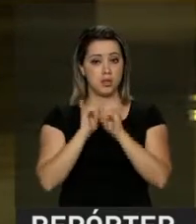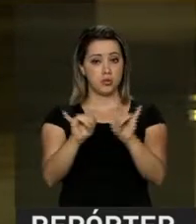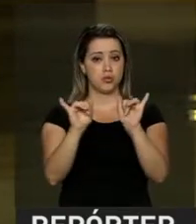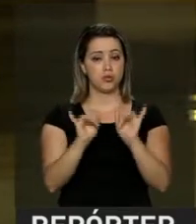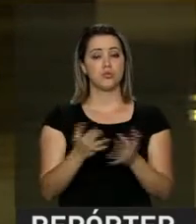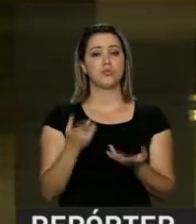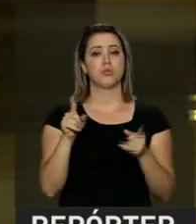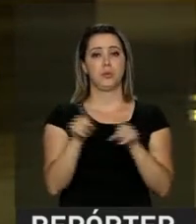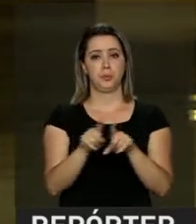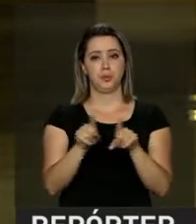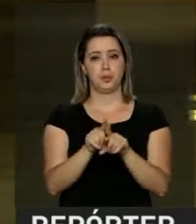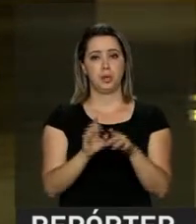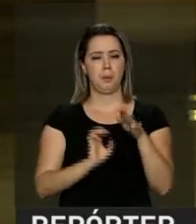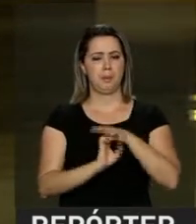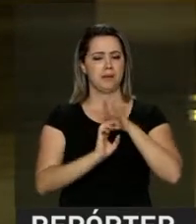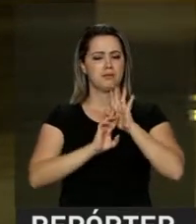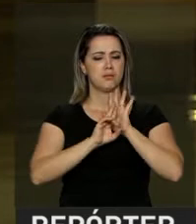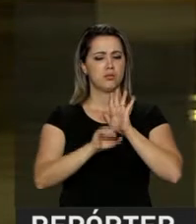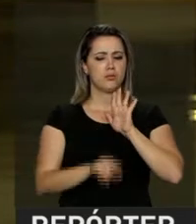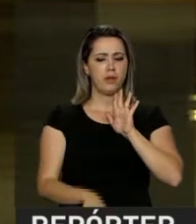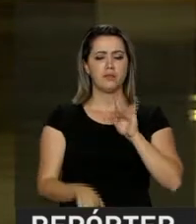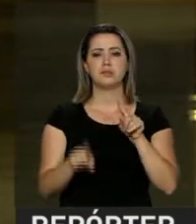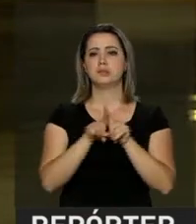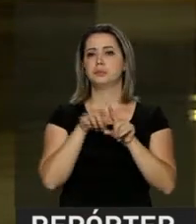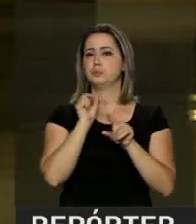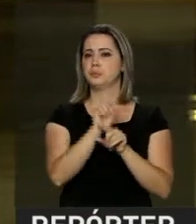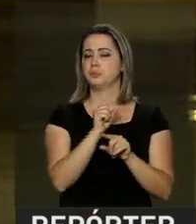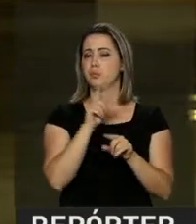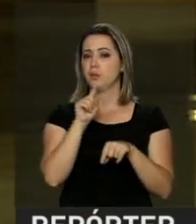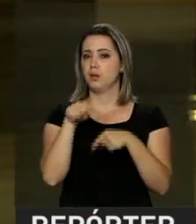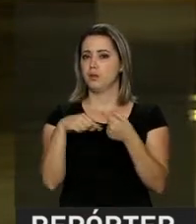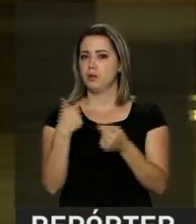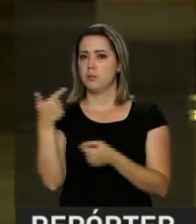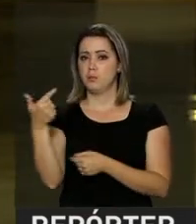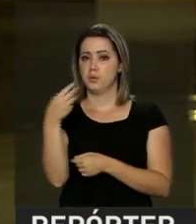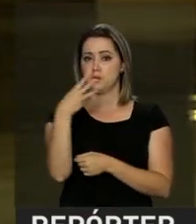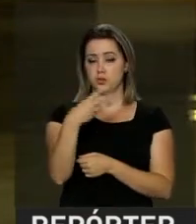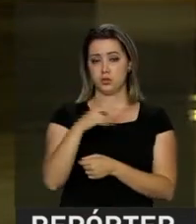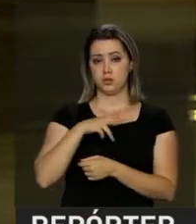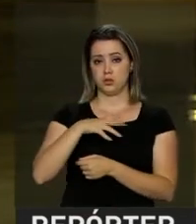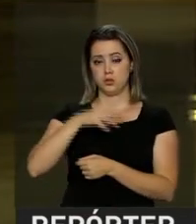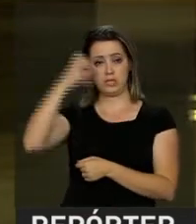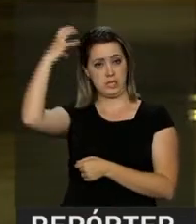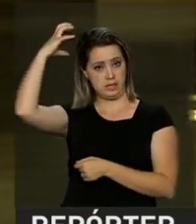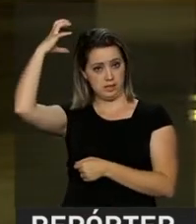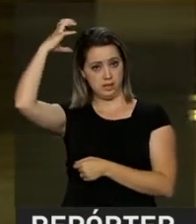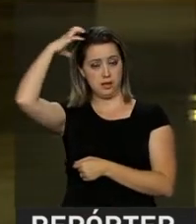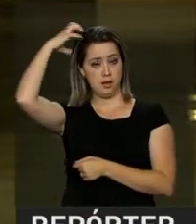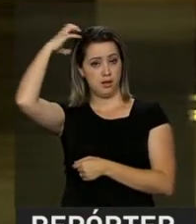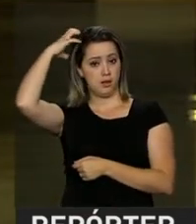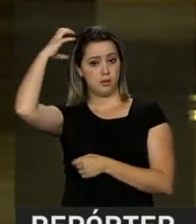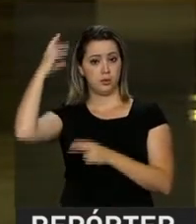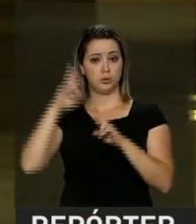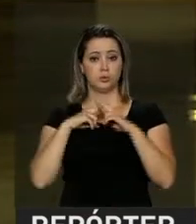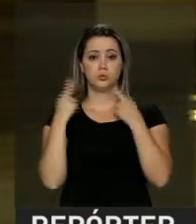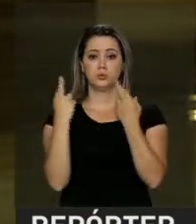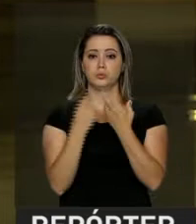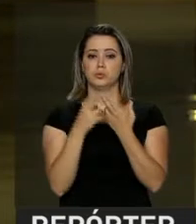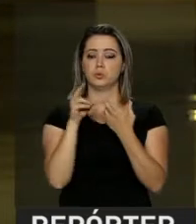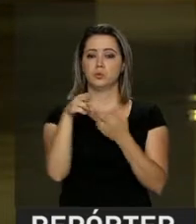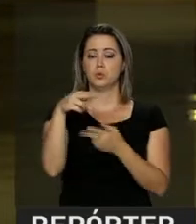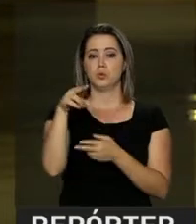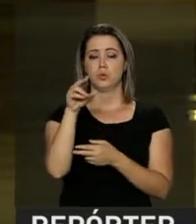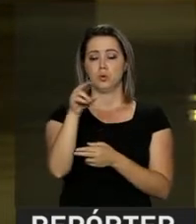o dia 23 o presidente mantém encontro com o rei da noruega e também com o primeiro com a primeira ministra do